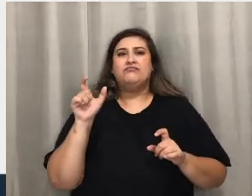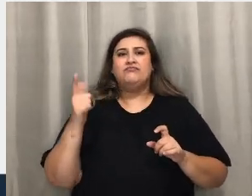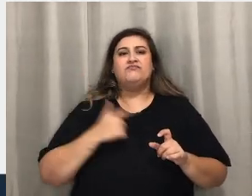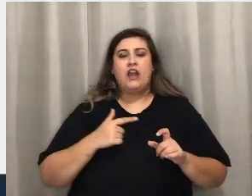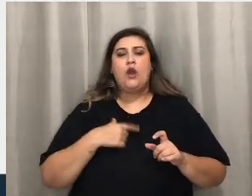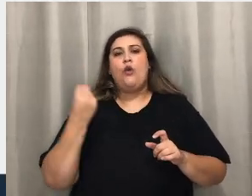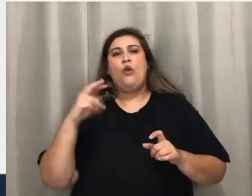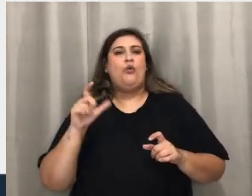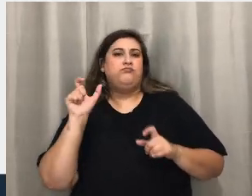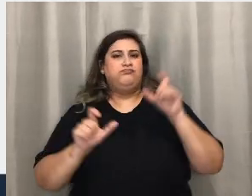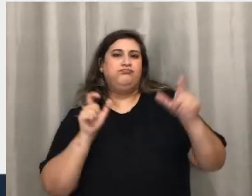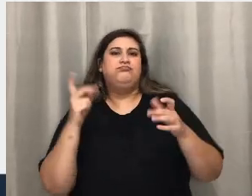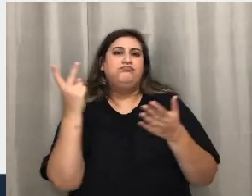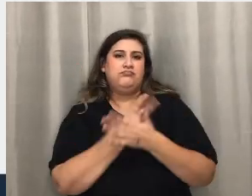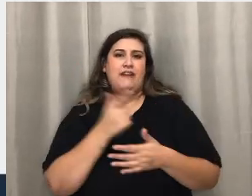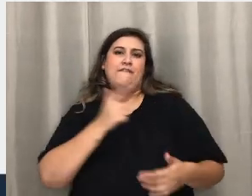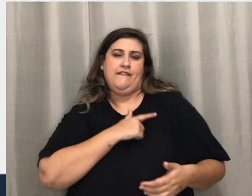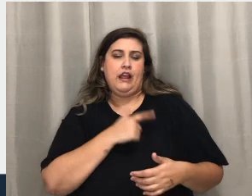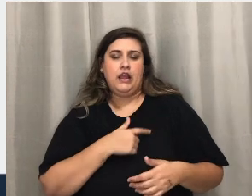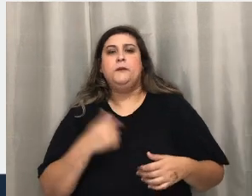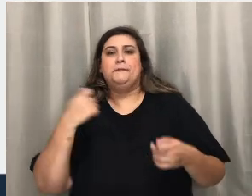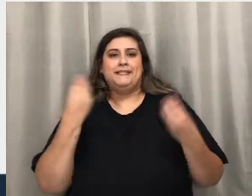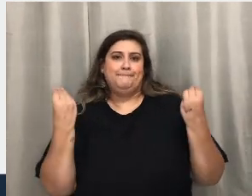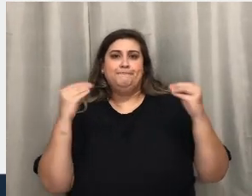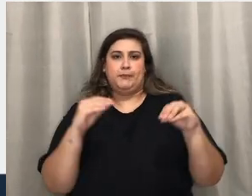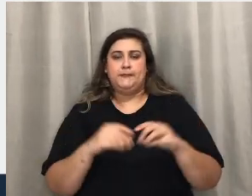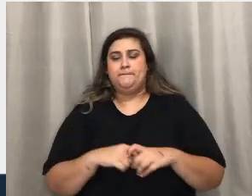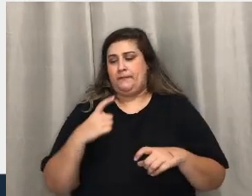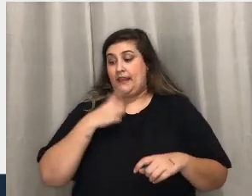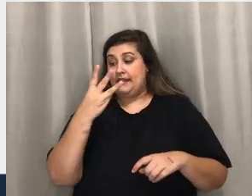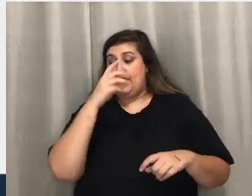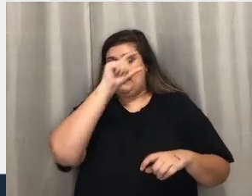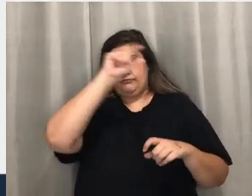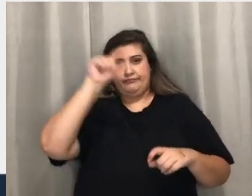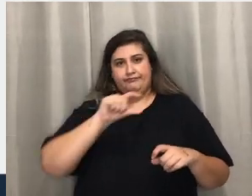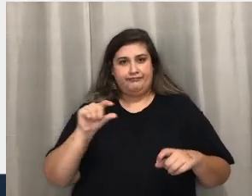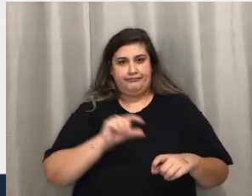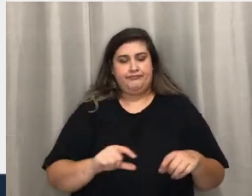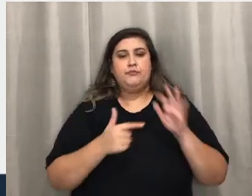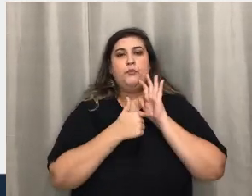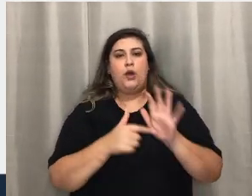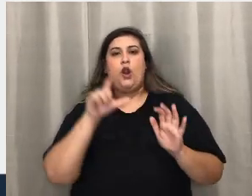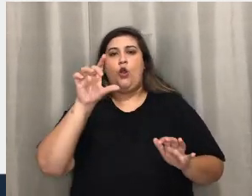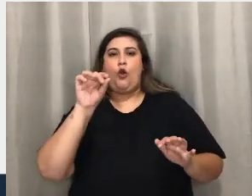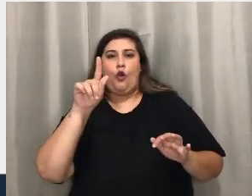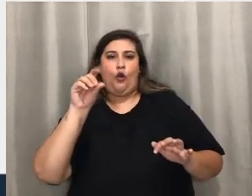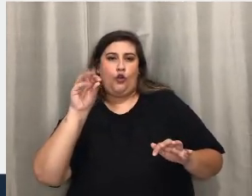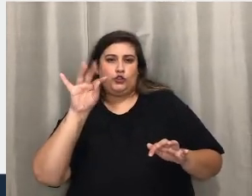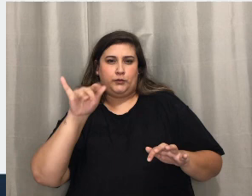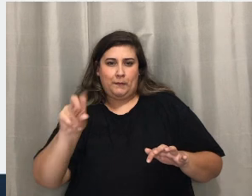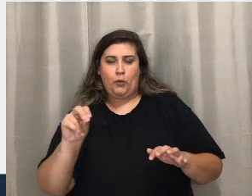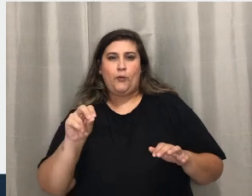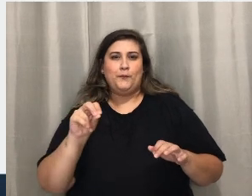pejorativo. Também temos aqui mais 3 abinhas, que é mostrar o logotipo da Anchor na arte da